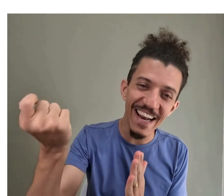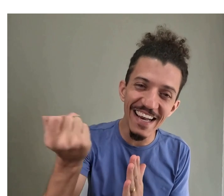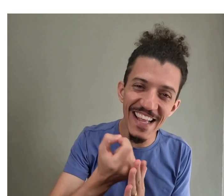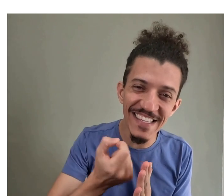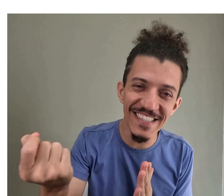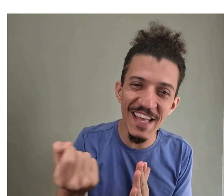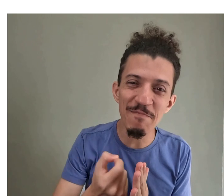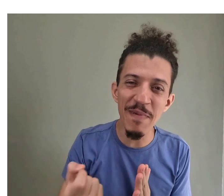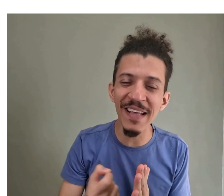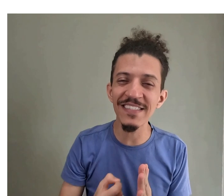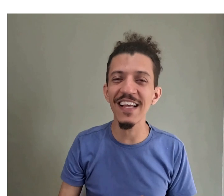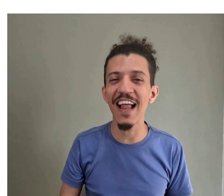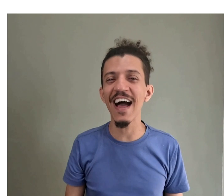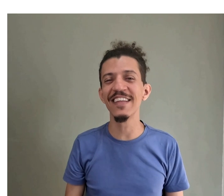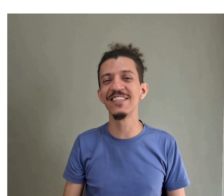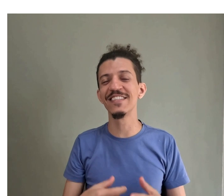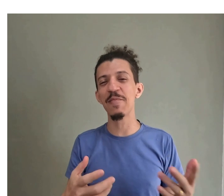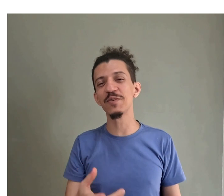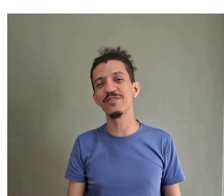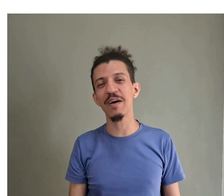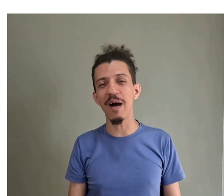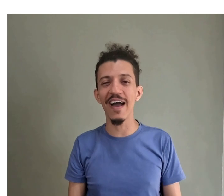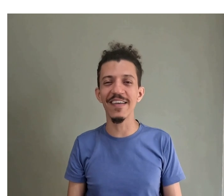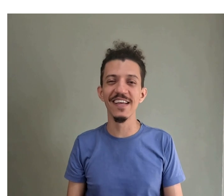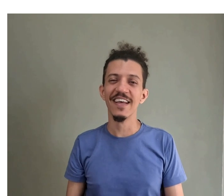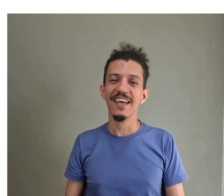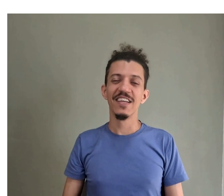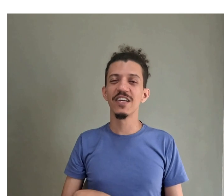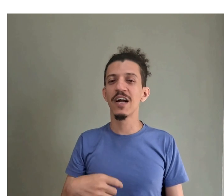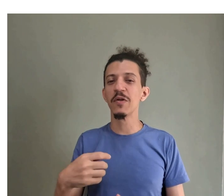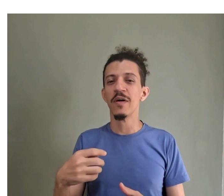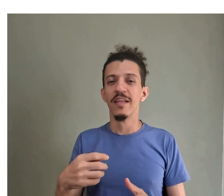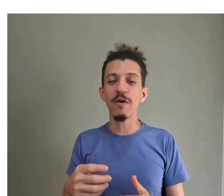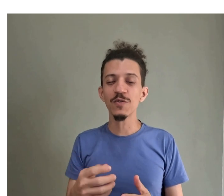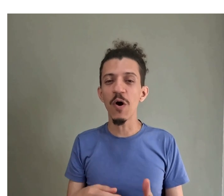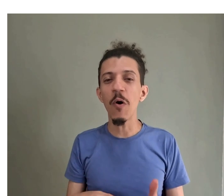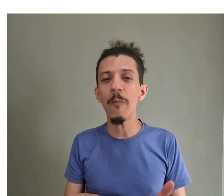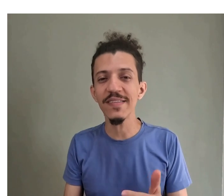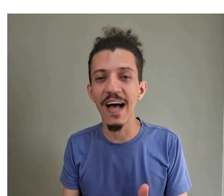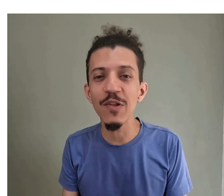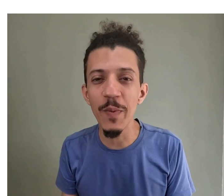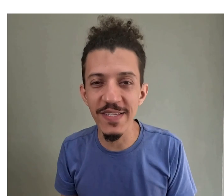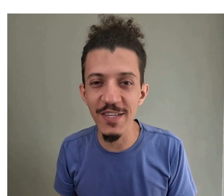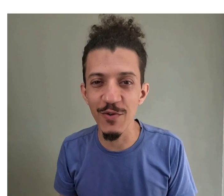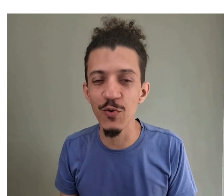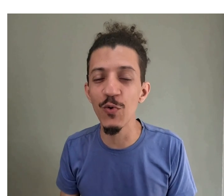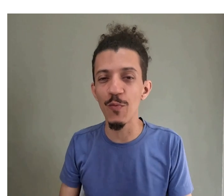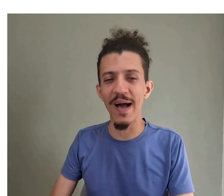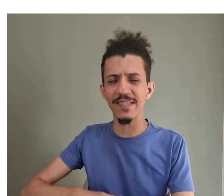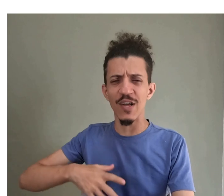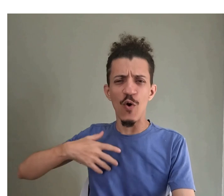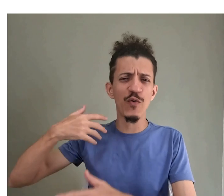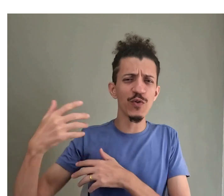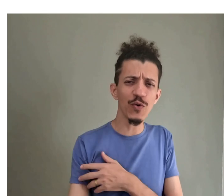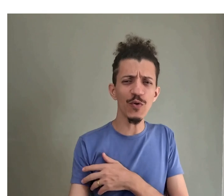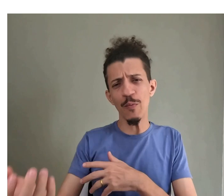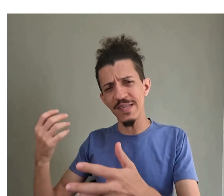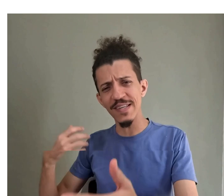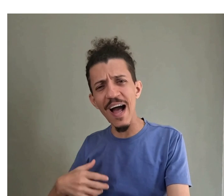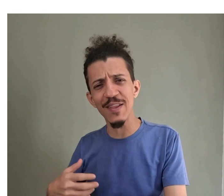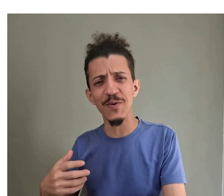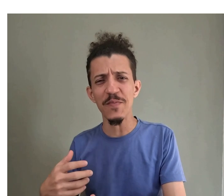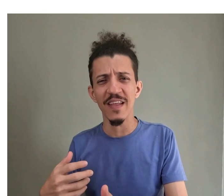aquela lista imensa lá de tempos verbais, indicando não só o passado, o presente e o futuro, mas o futuro